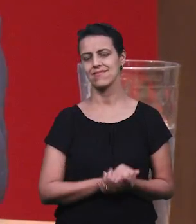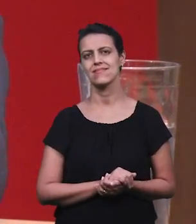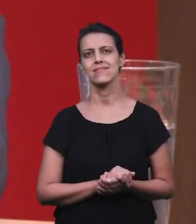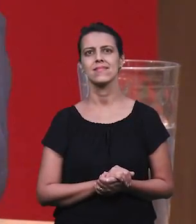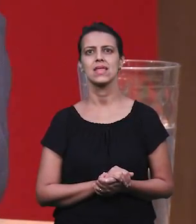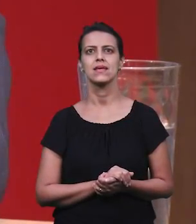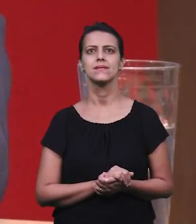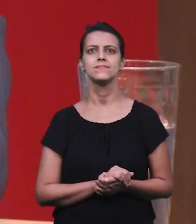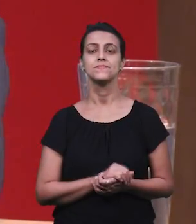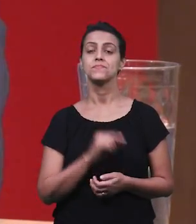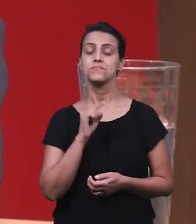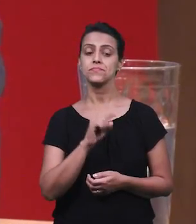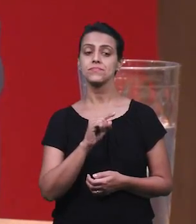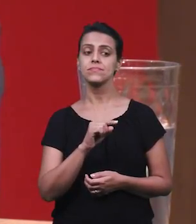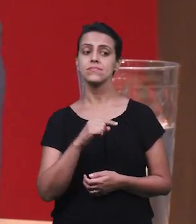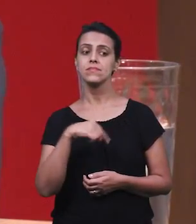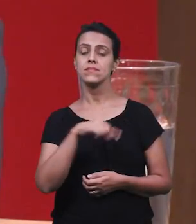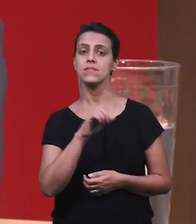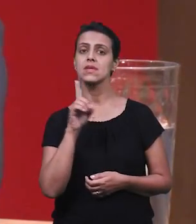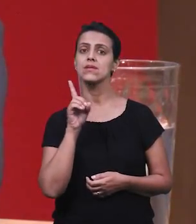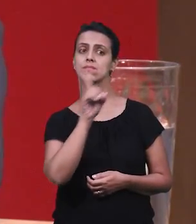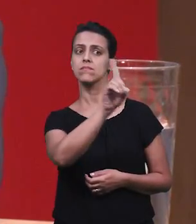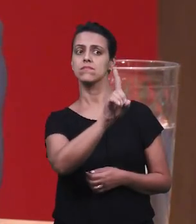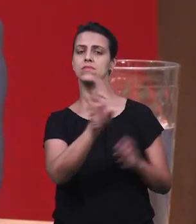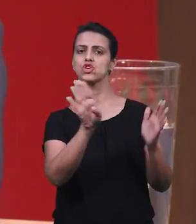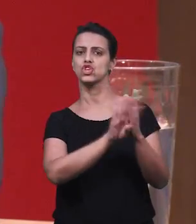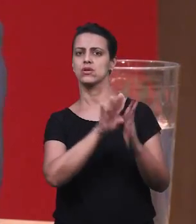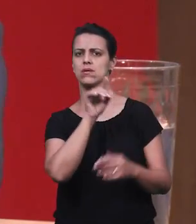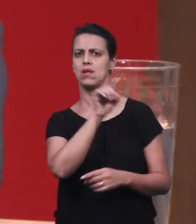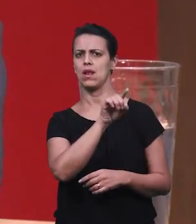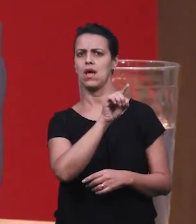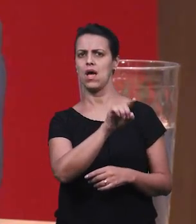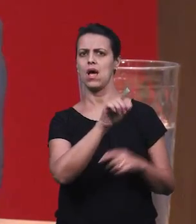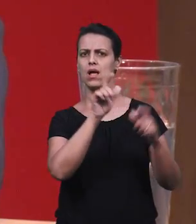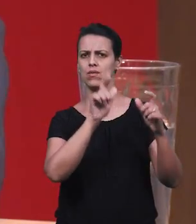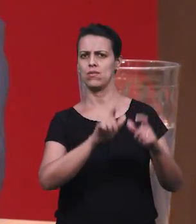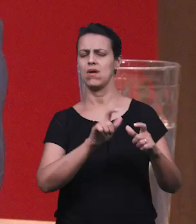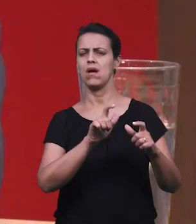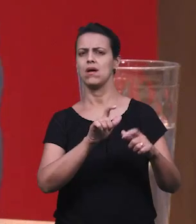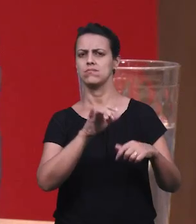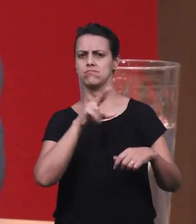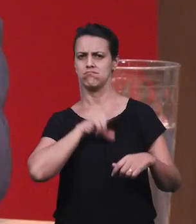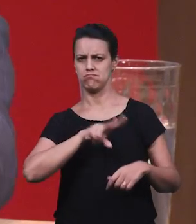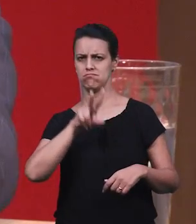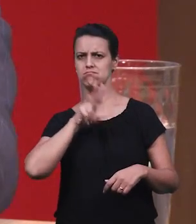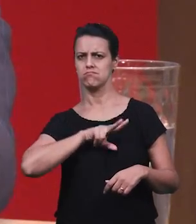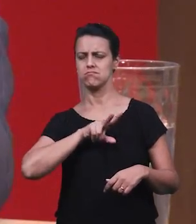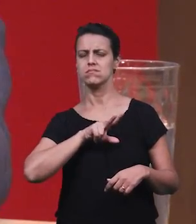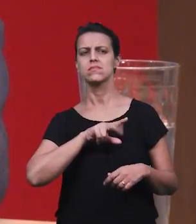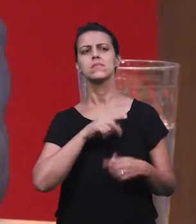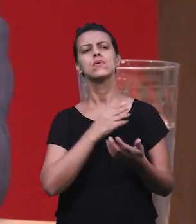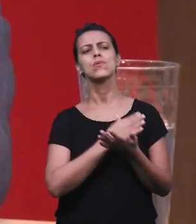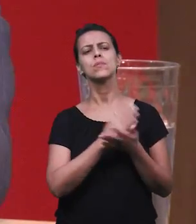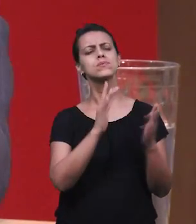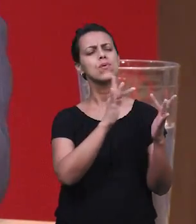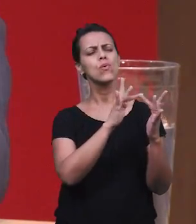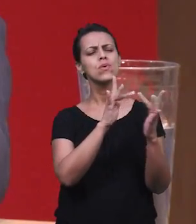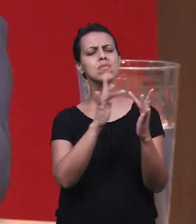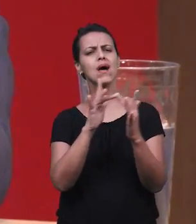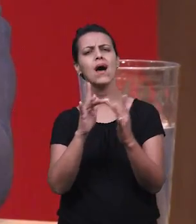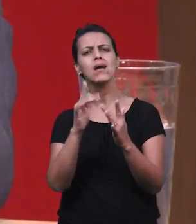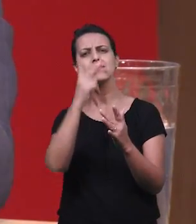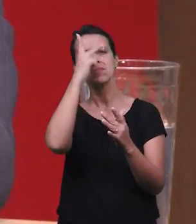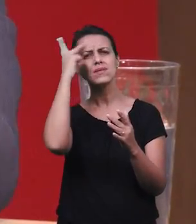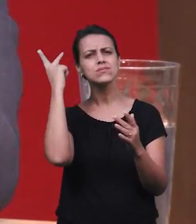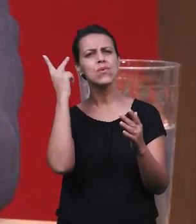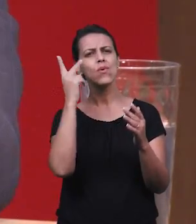detalhes. E quando ele chegou ali na cidade do Porto, ele começou a ter contatos com alguns irmãos evangélicos.